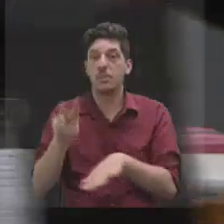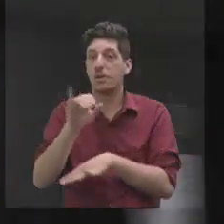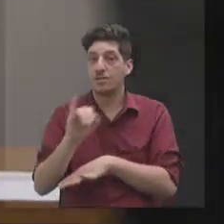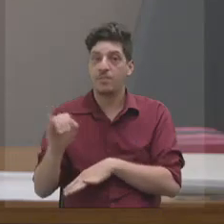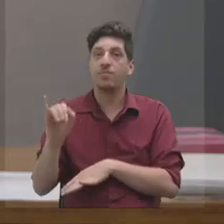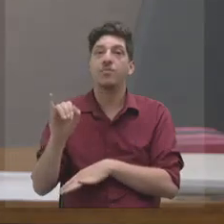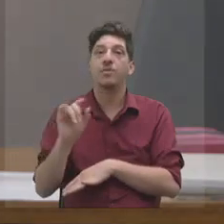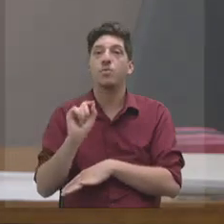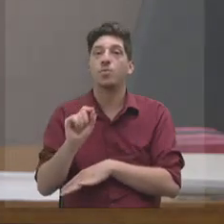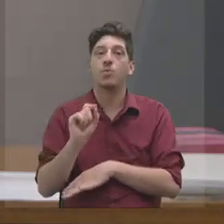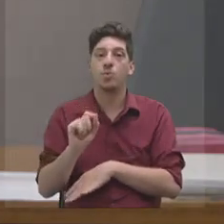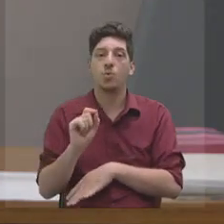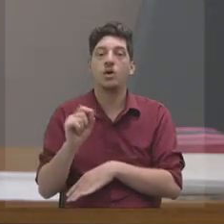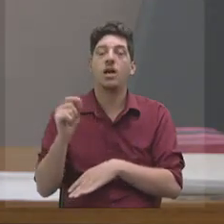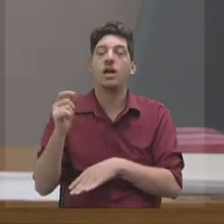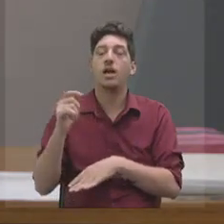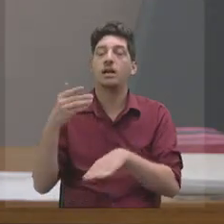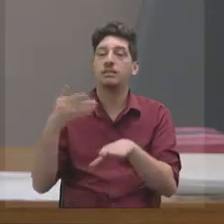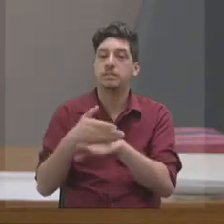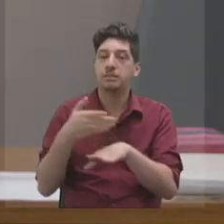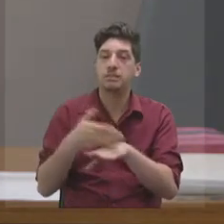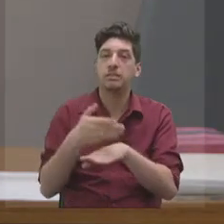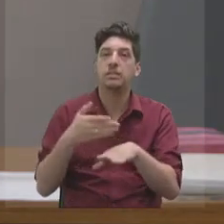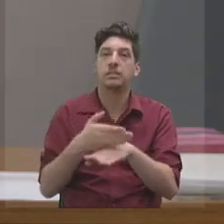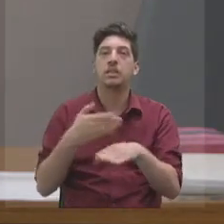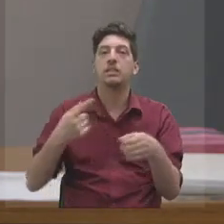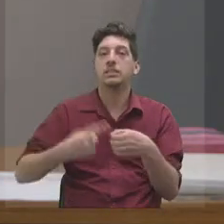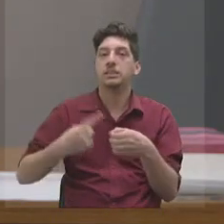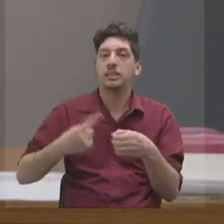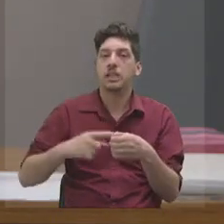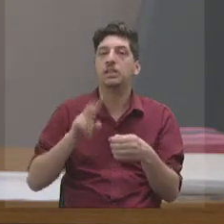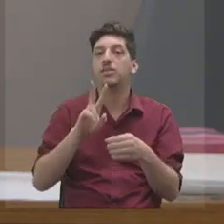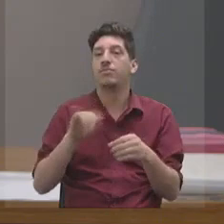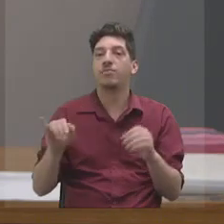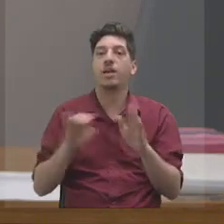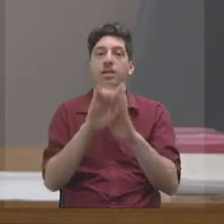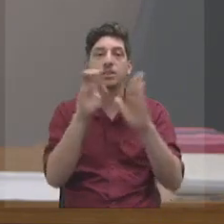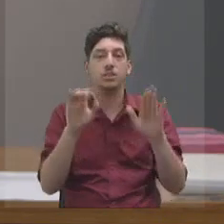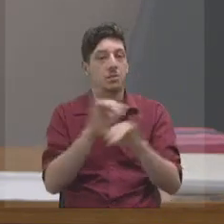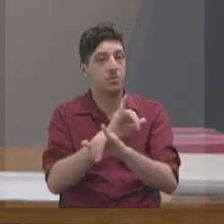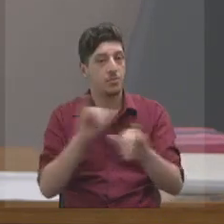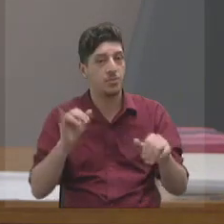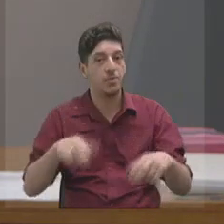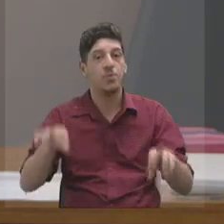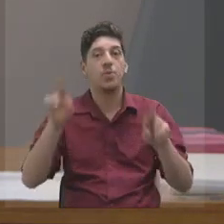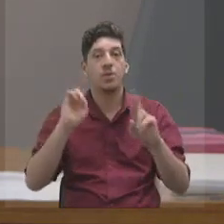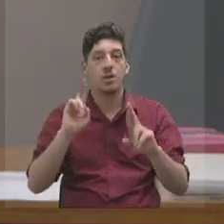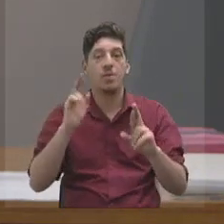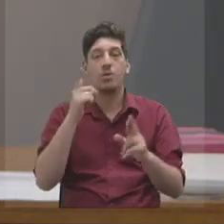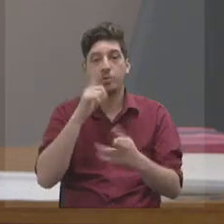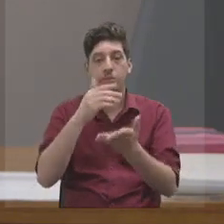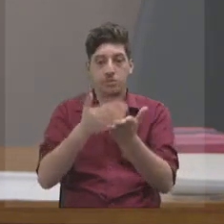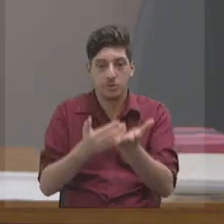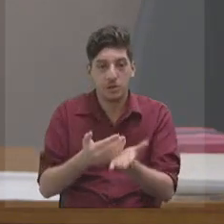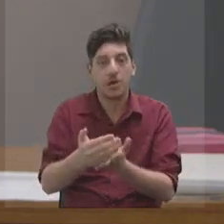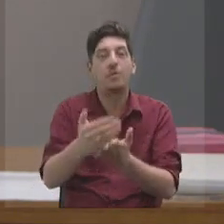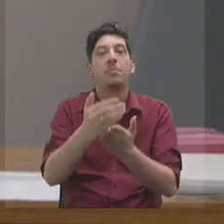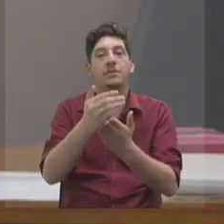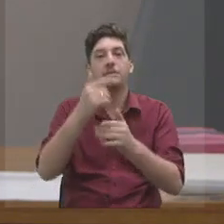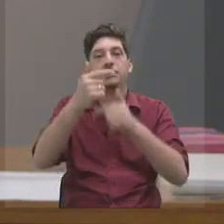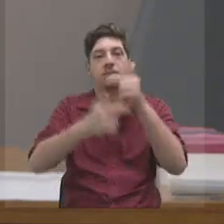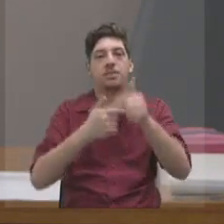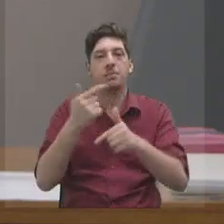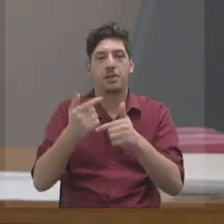tinha o acesso à Goiabeiras Então essa semana vamos publicar o edital esperamos muito em breve também da Ordem de início nessa obra é importante para nós tá então agradeço